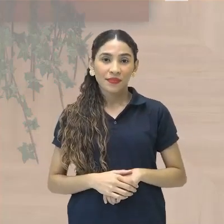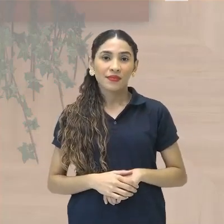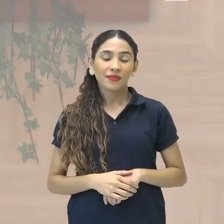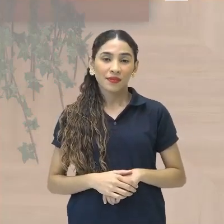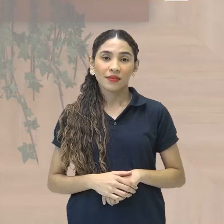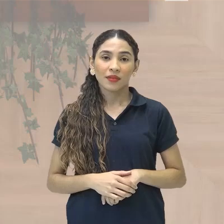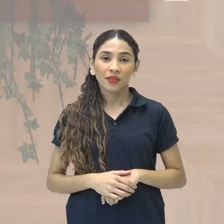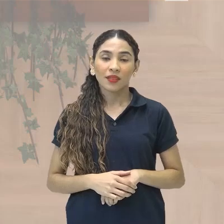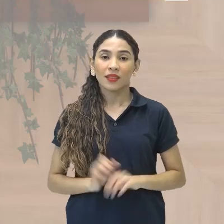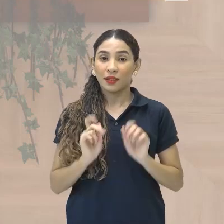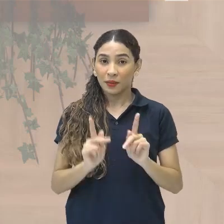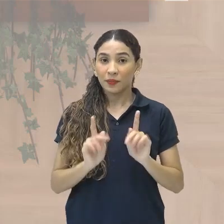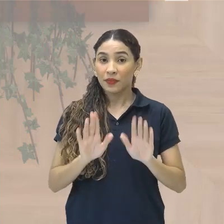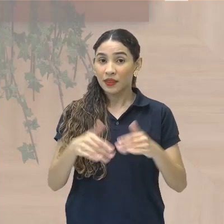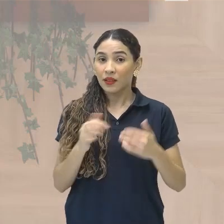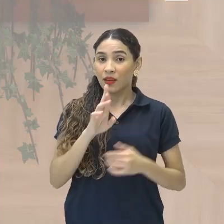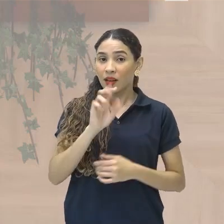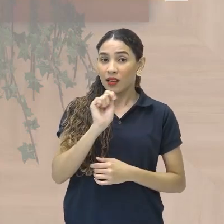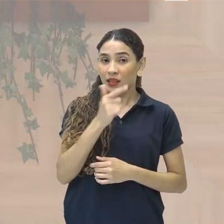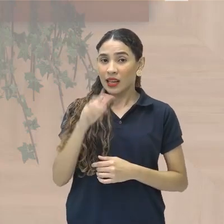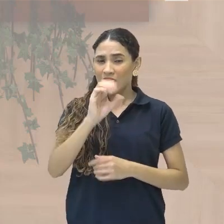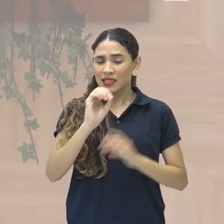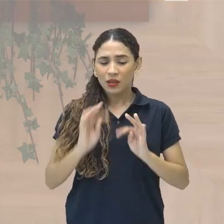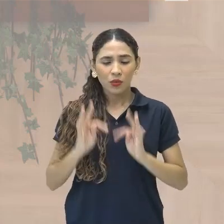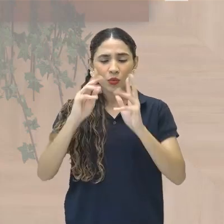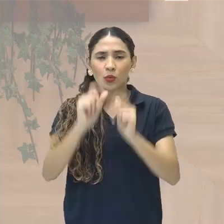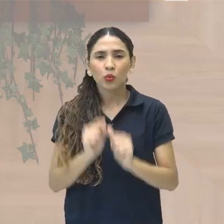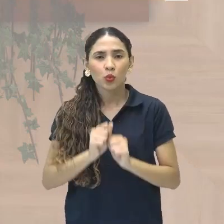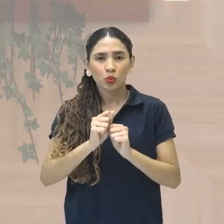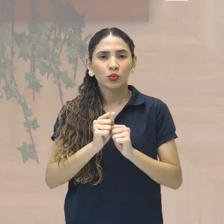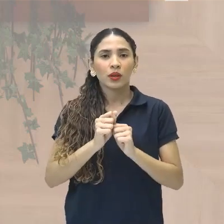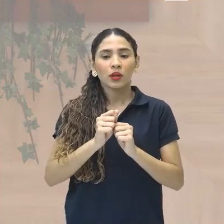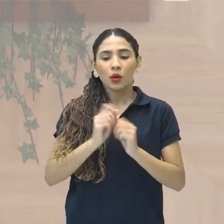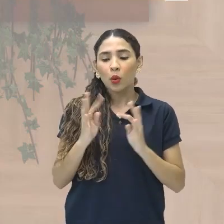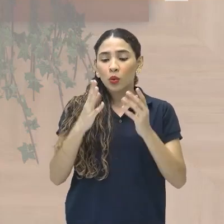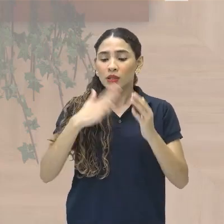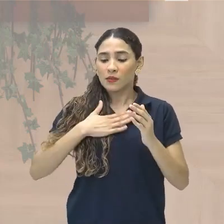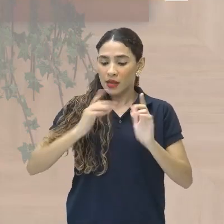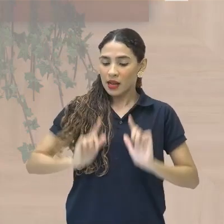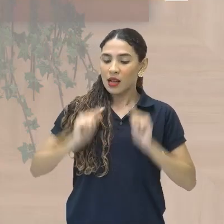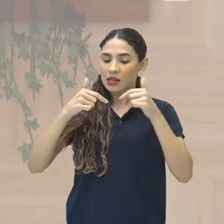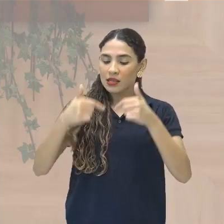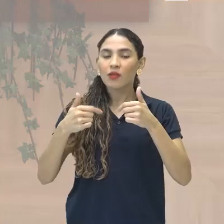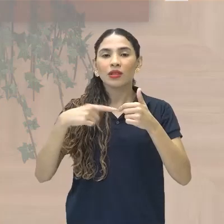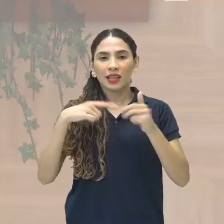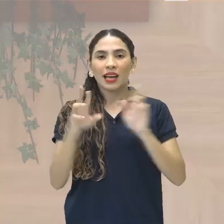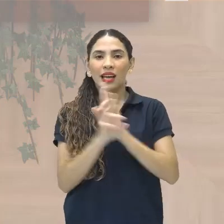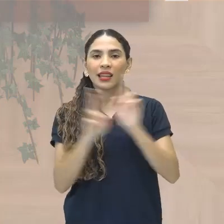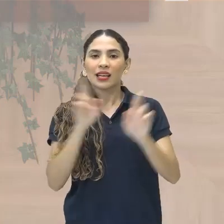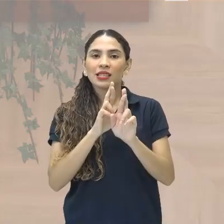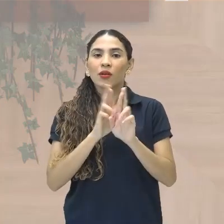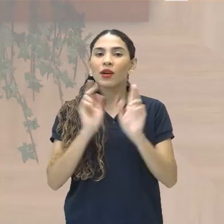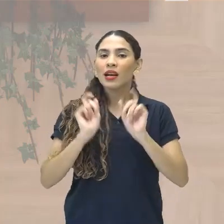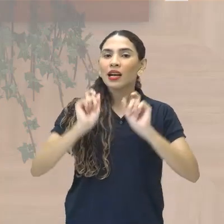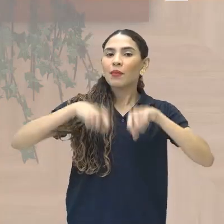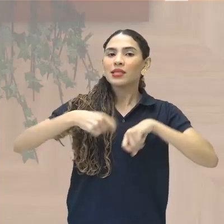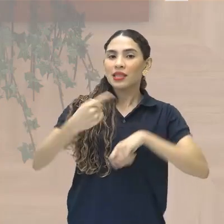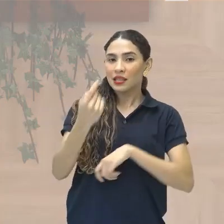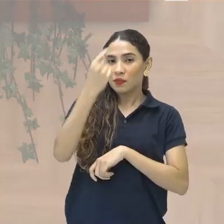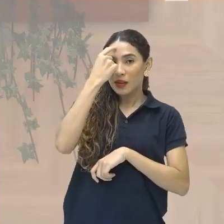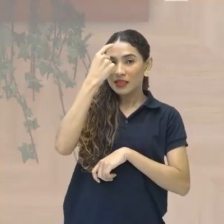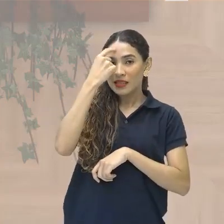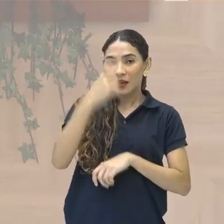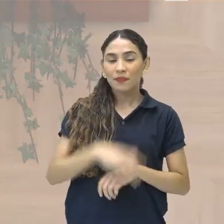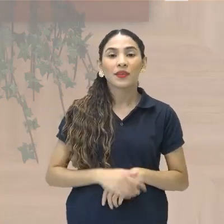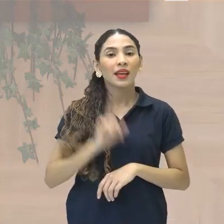de pensar. Tá bom? Então, a razão define tudo isso daí. Todas as minhas atitudes estão relacionadas à minha